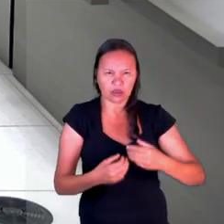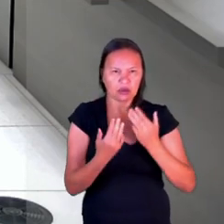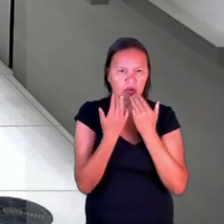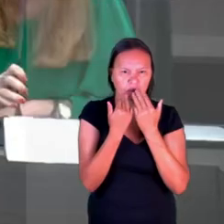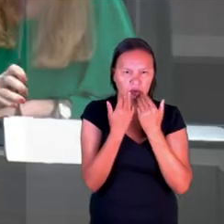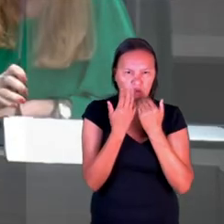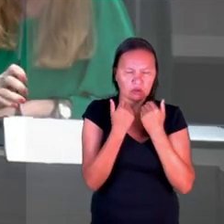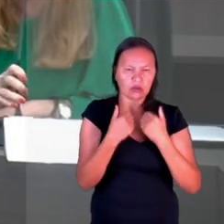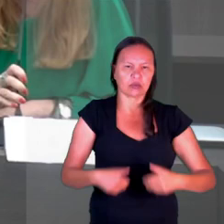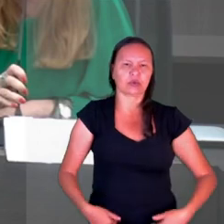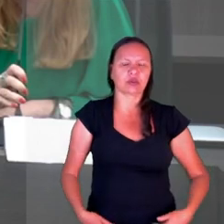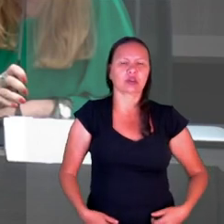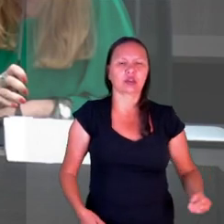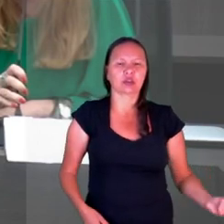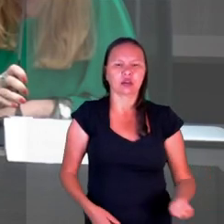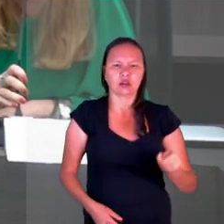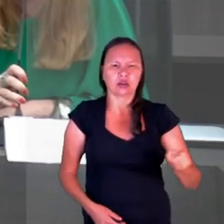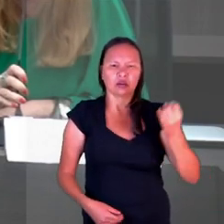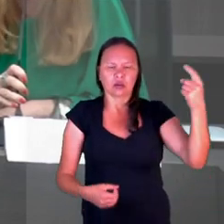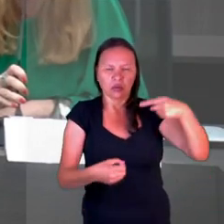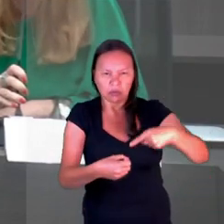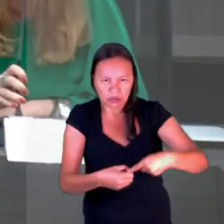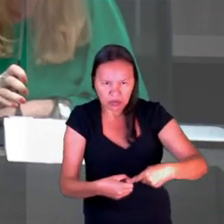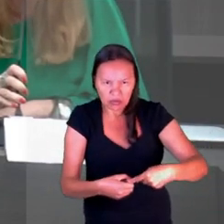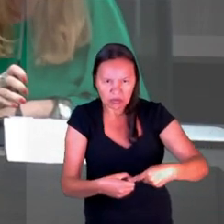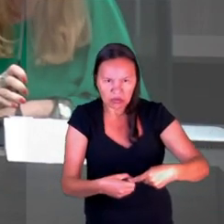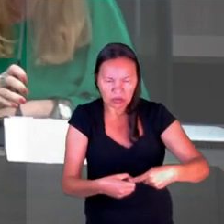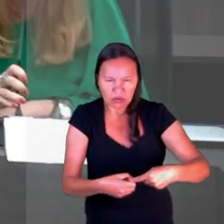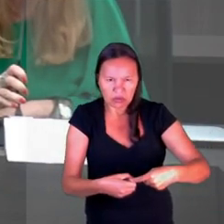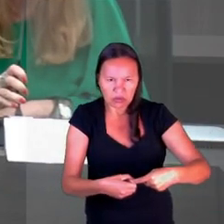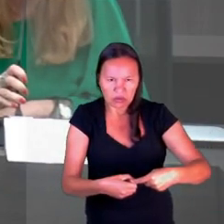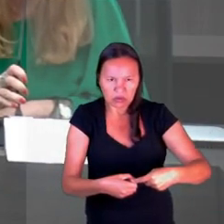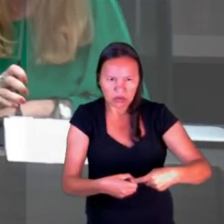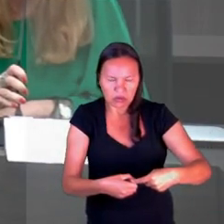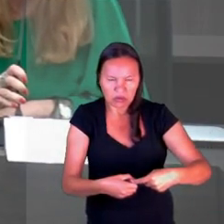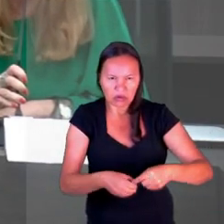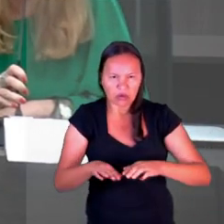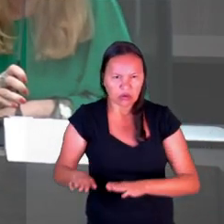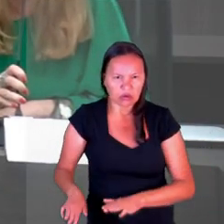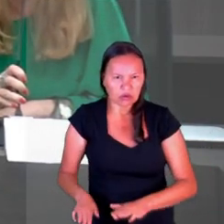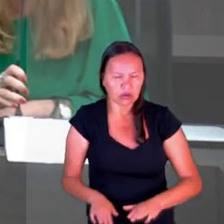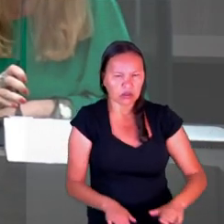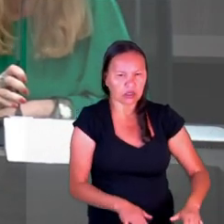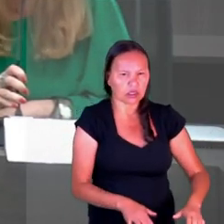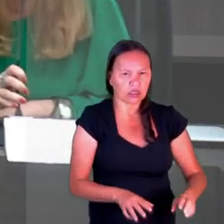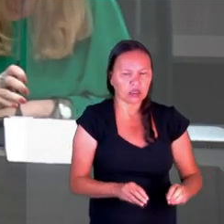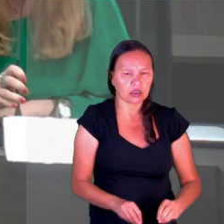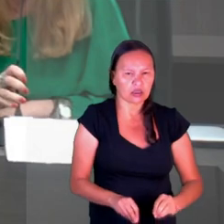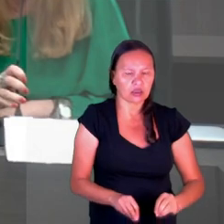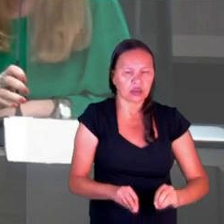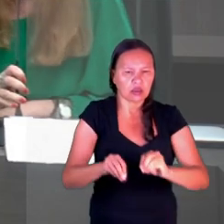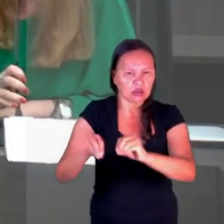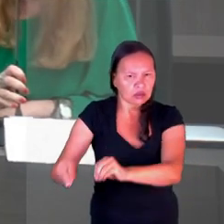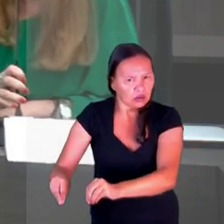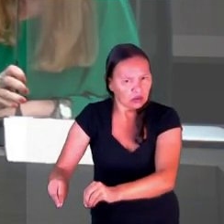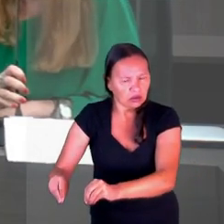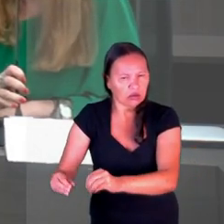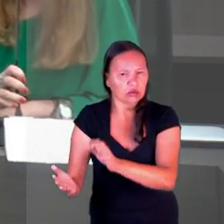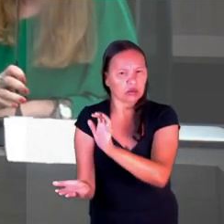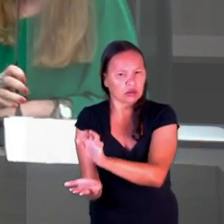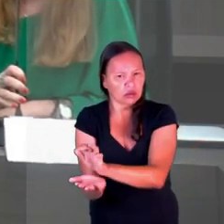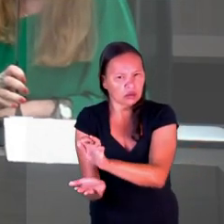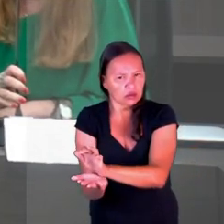principal motivo para colocação de crianças em AD aí em Pernambuco aí vocês